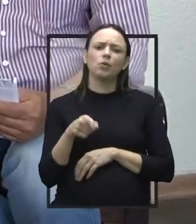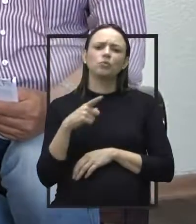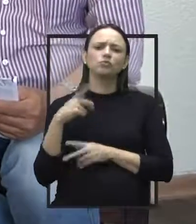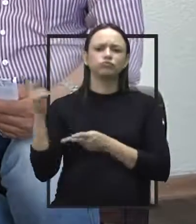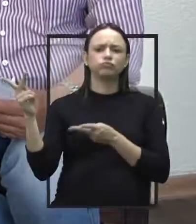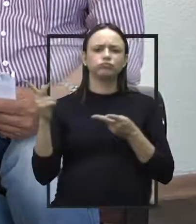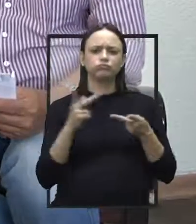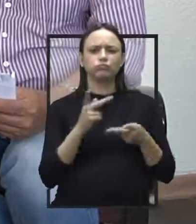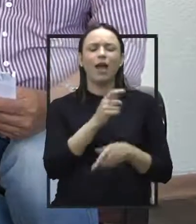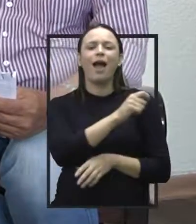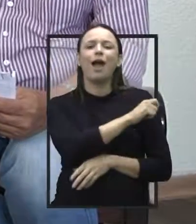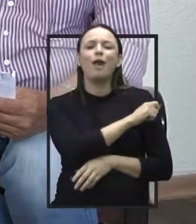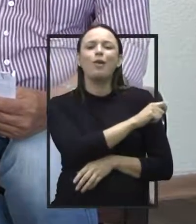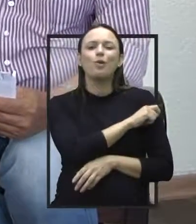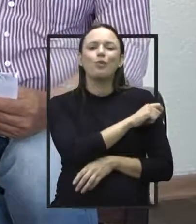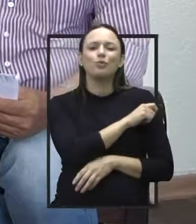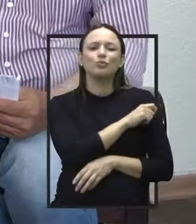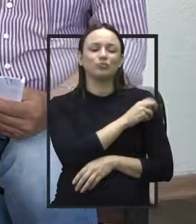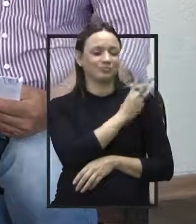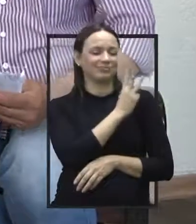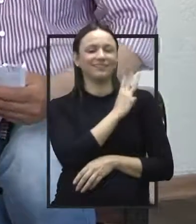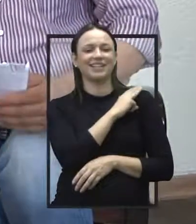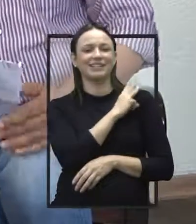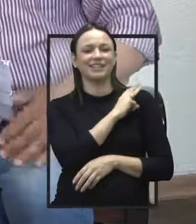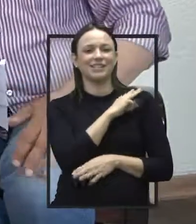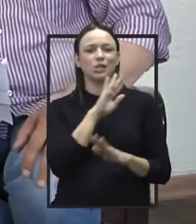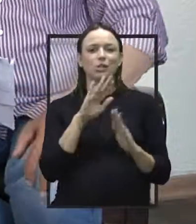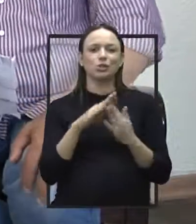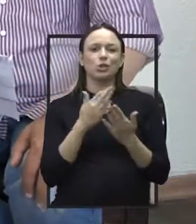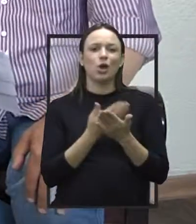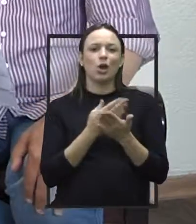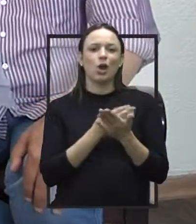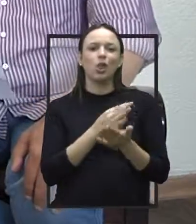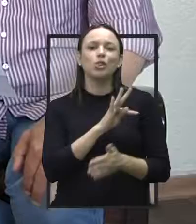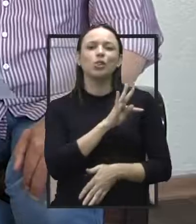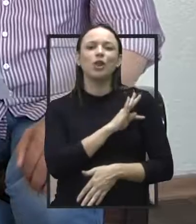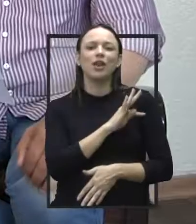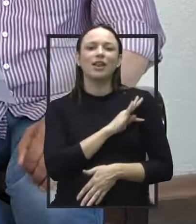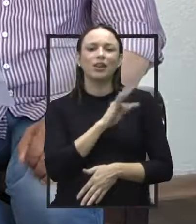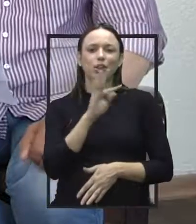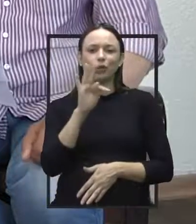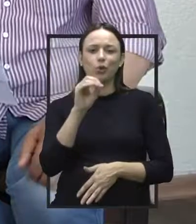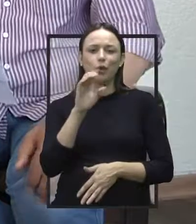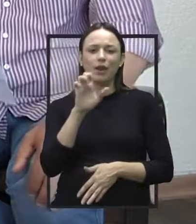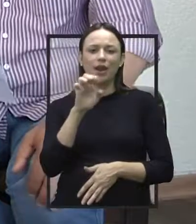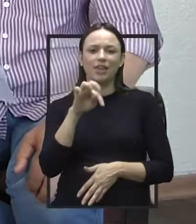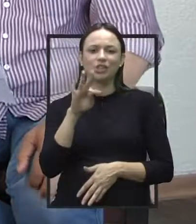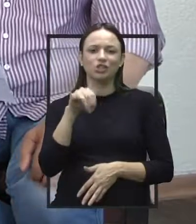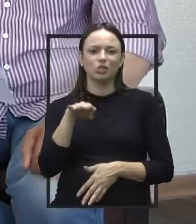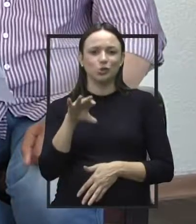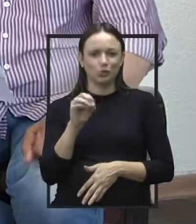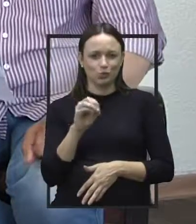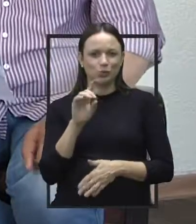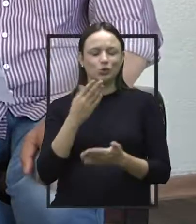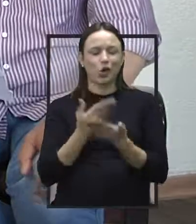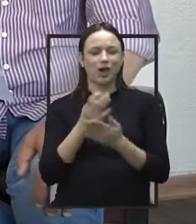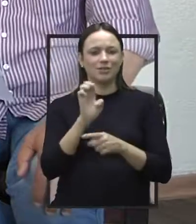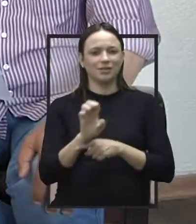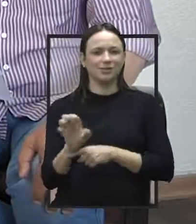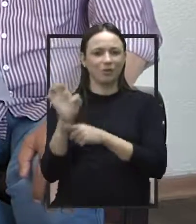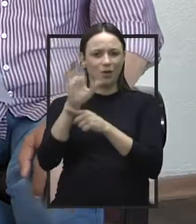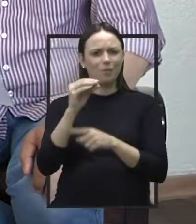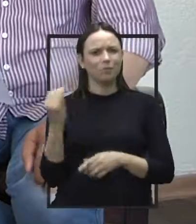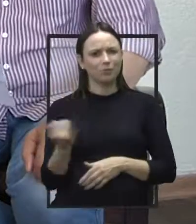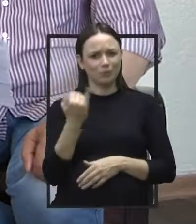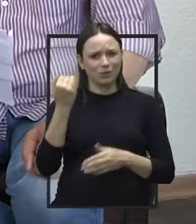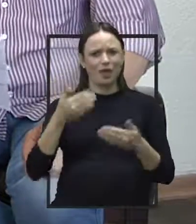a visita de alunos do terceiro colegial da Escola Tolentino Miraglia, escola estadual. A importância, presidente, de abrir as